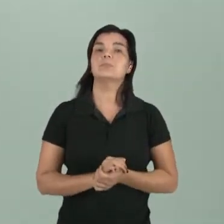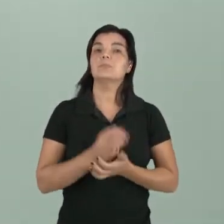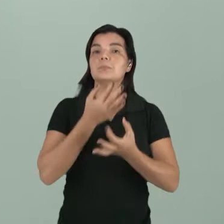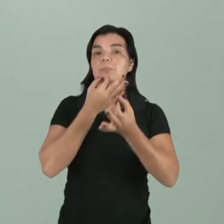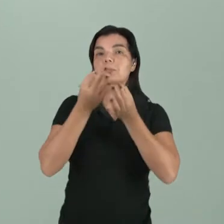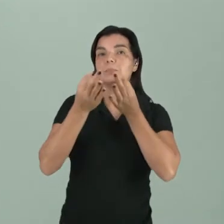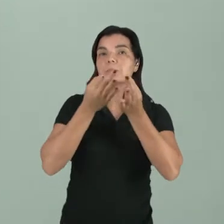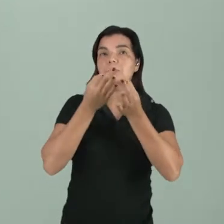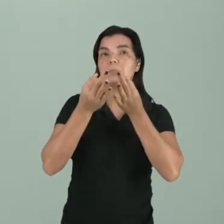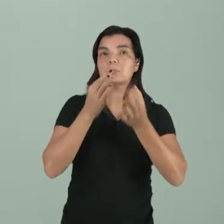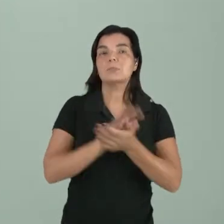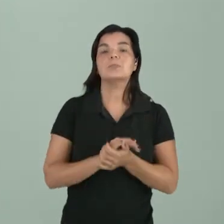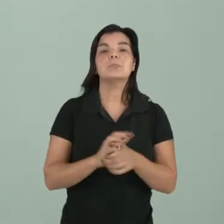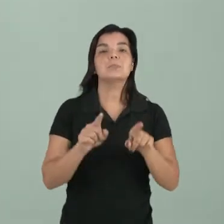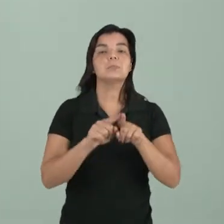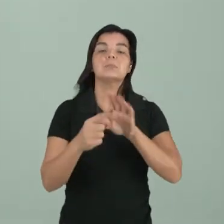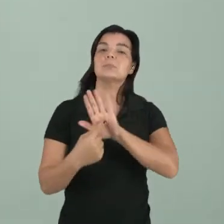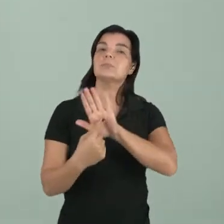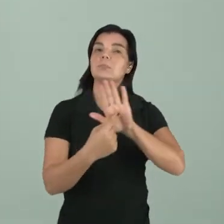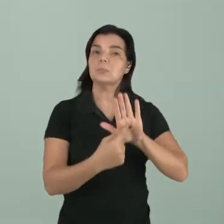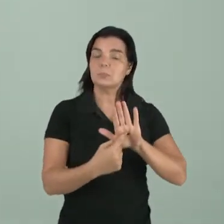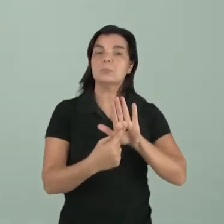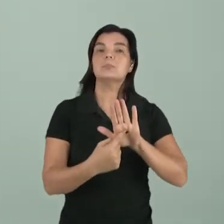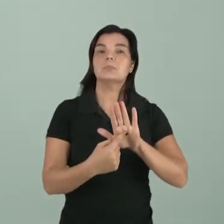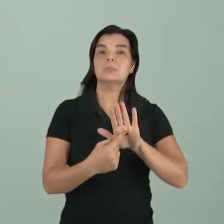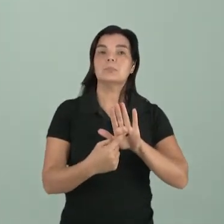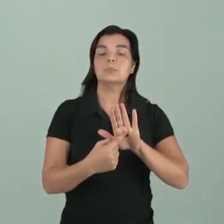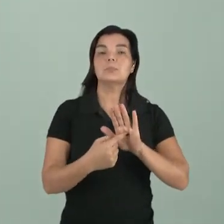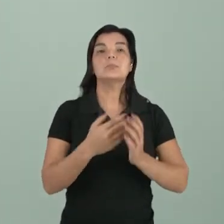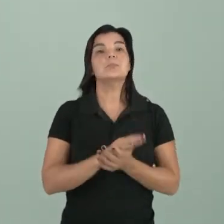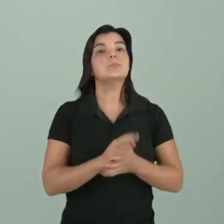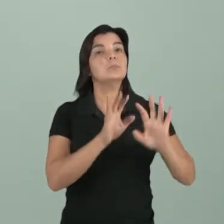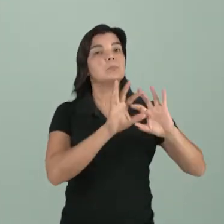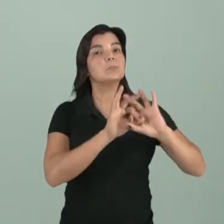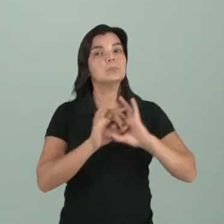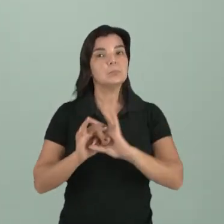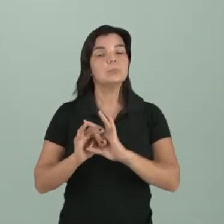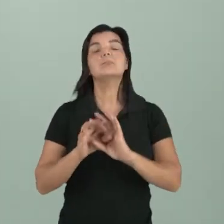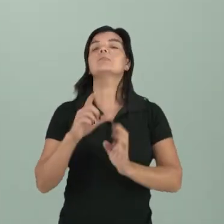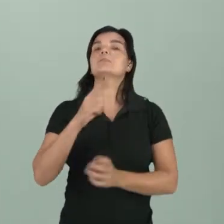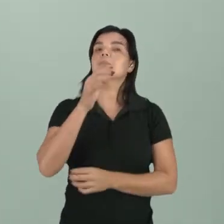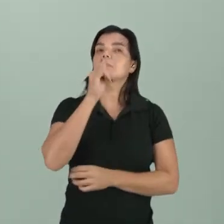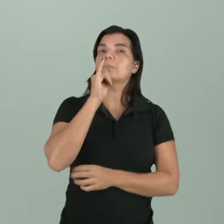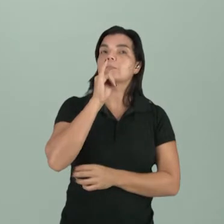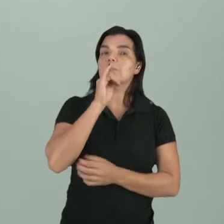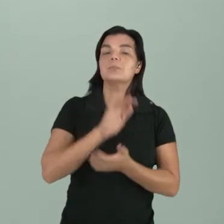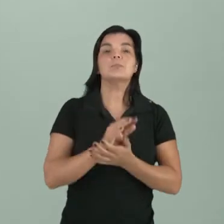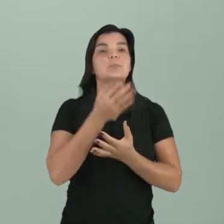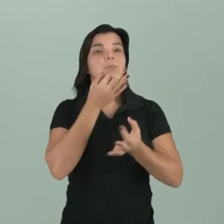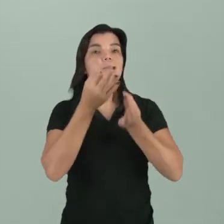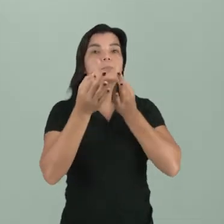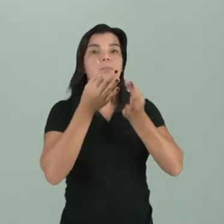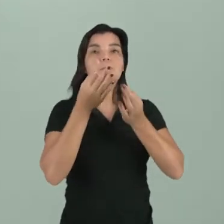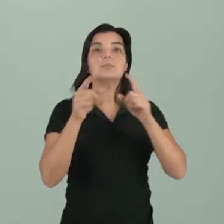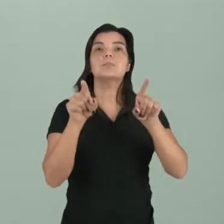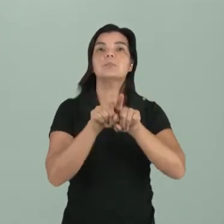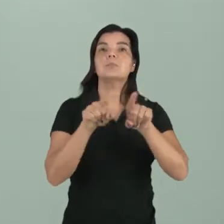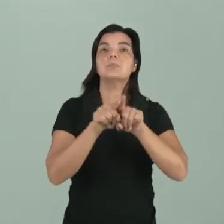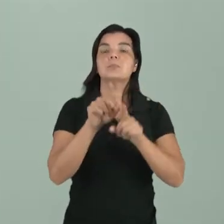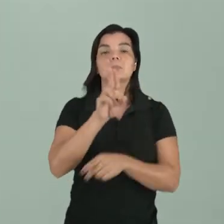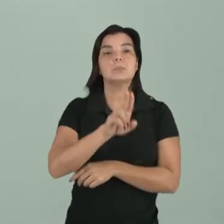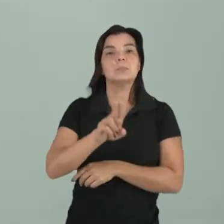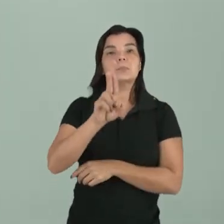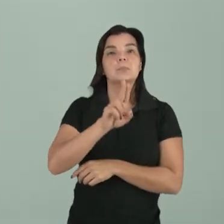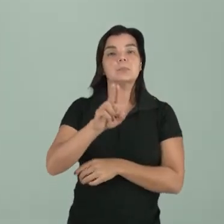argumentativa. São apresentados, nesse tipo de coerência, exemplos, opiniões,